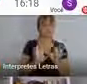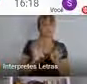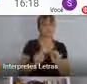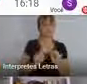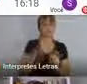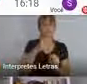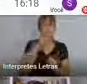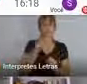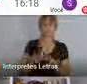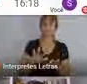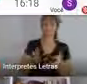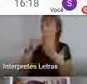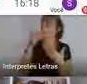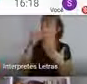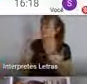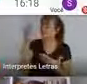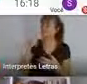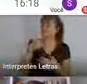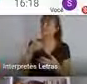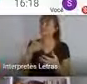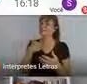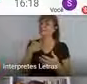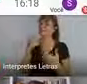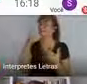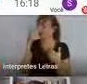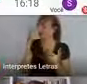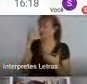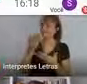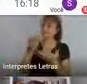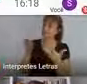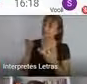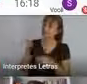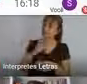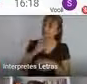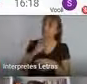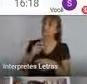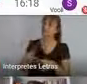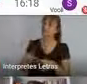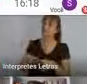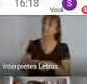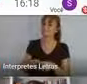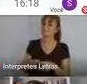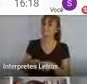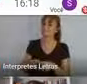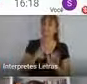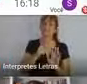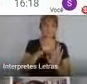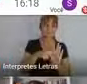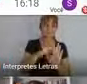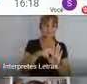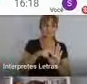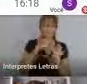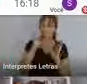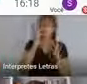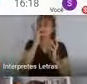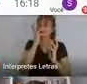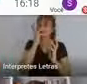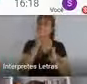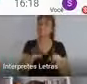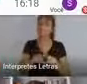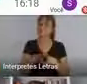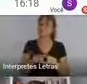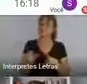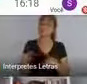muito obrigada. Eu é que agradeço, claro, pelo convite, né, para esse projeto tão bonito e tão importante,